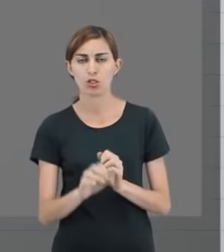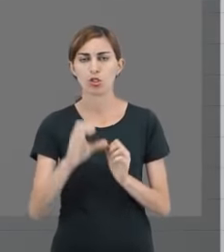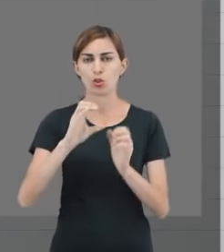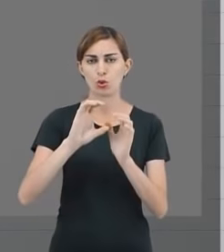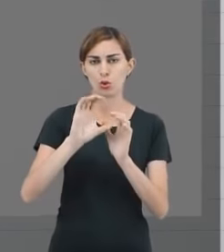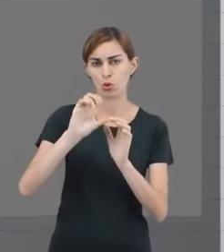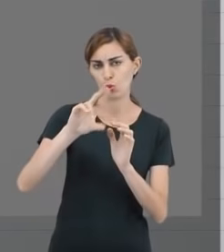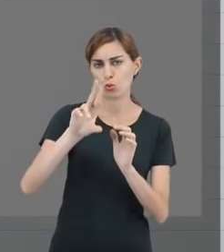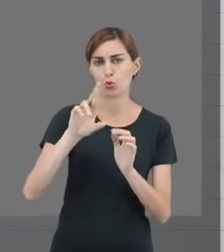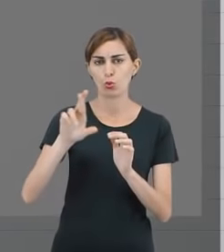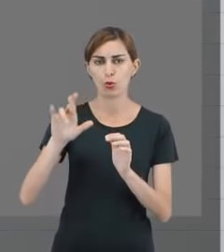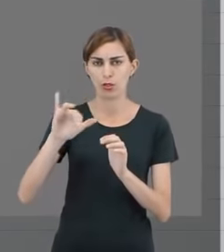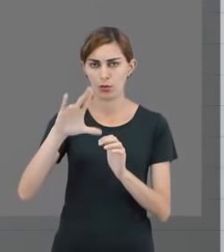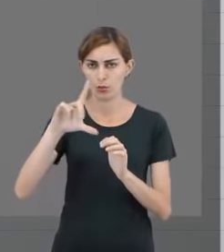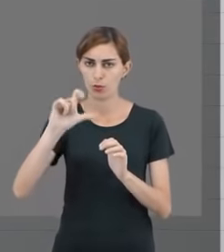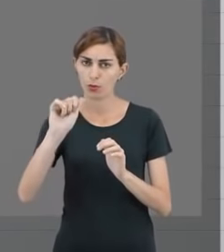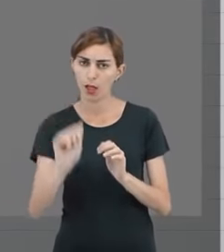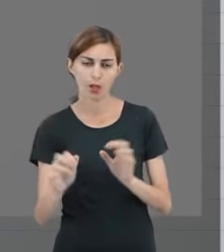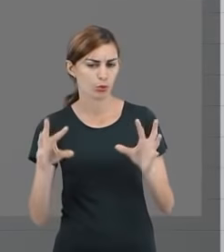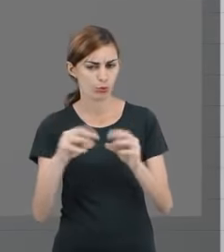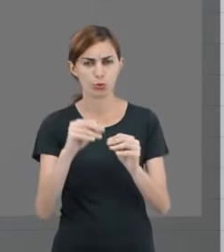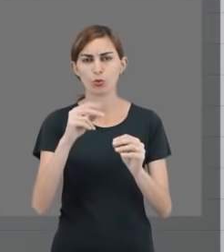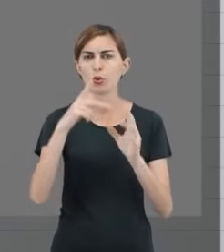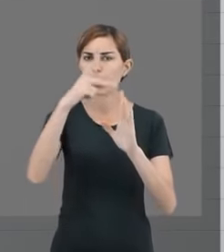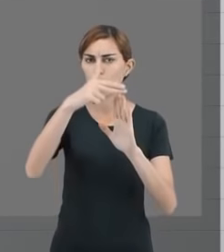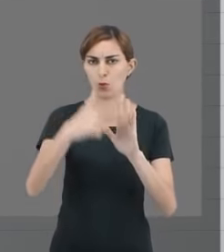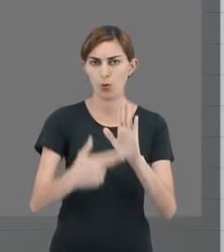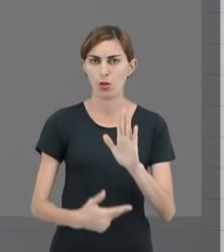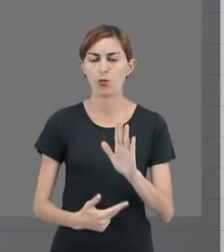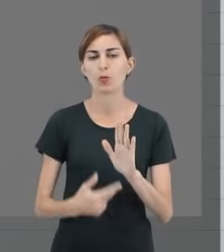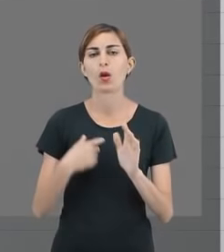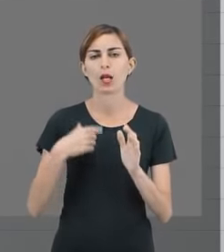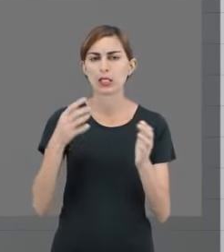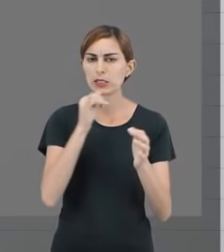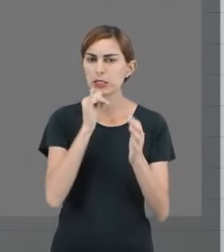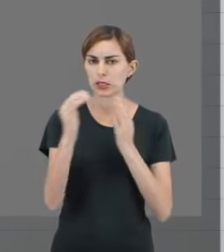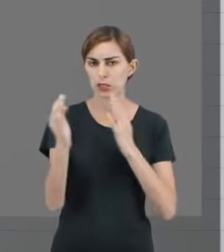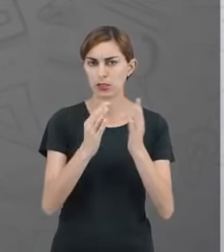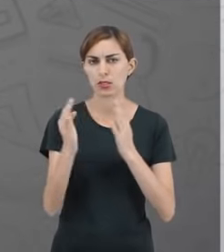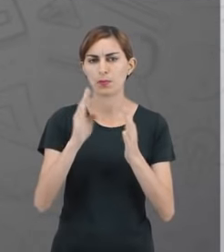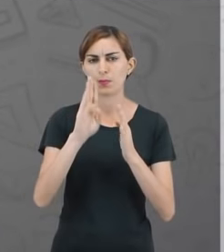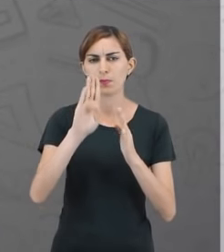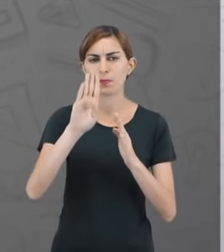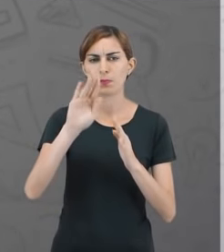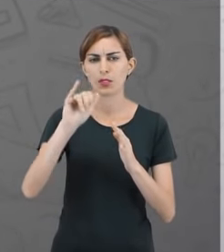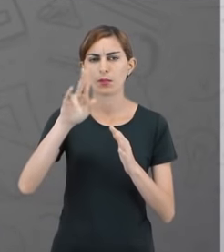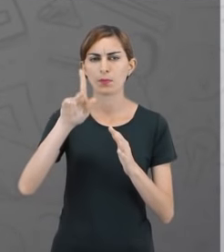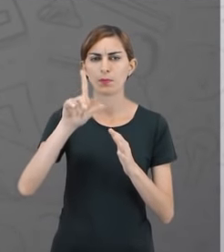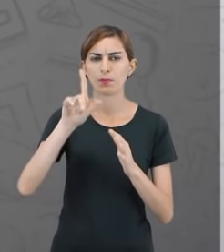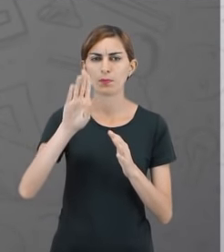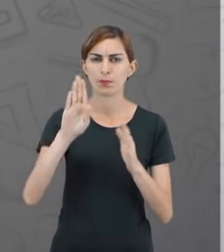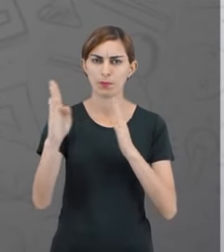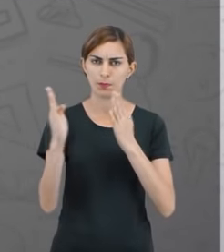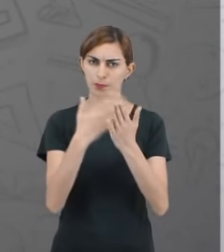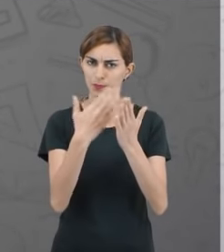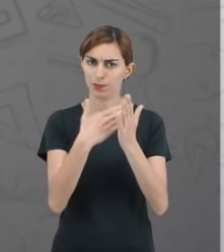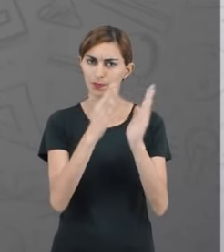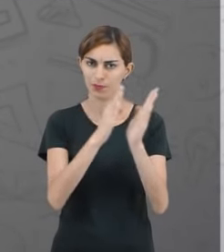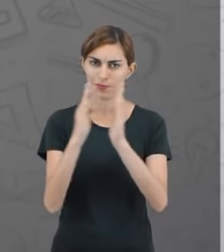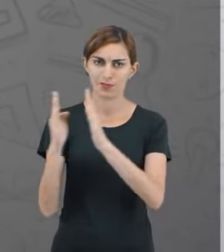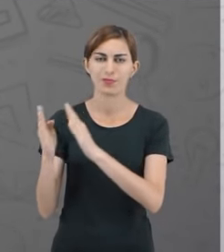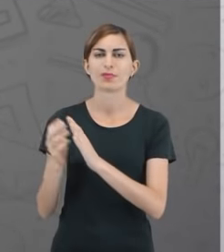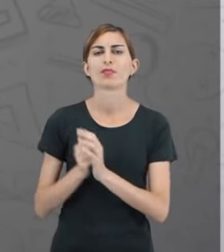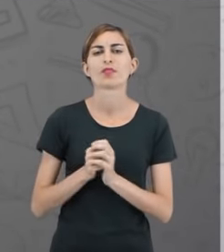Todas elas são pensadas da mesma forma. A gente vai dar o exemplo aqui de biblioteconomia. Você vai ver na sua tela que as